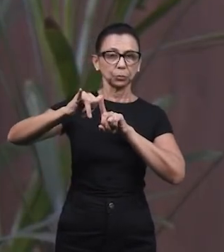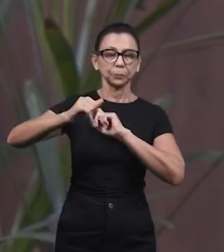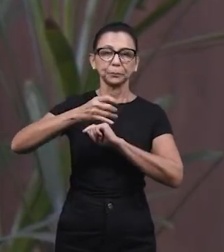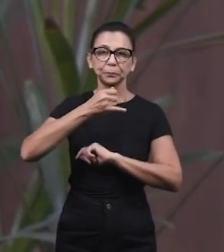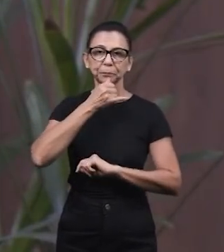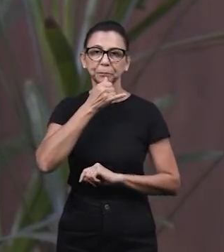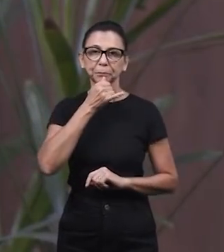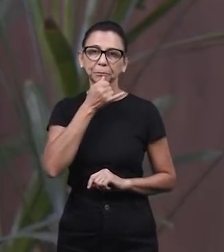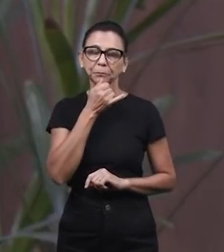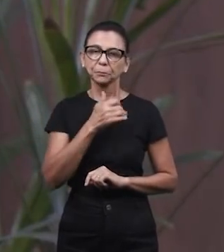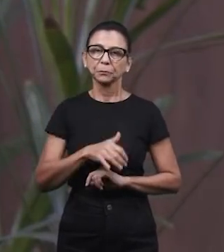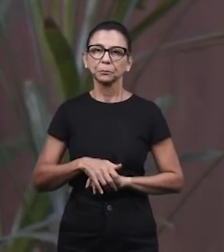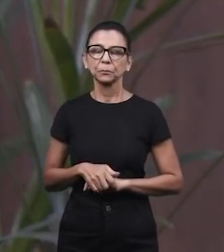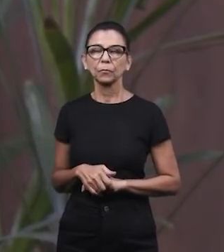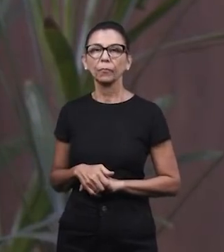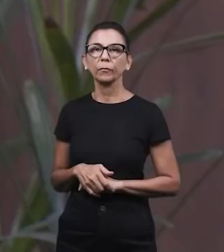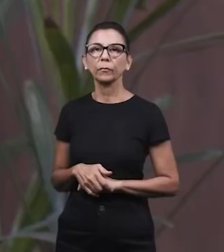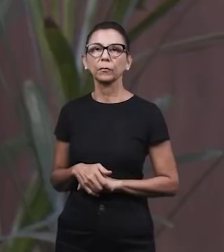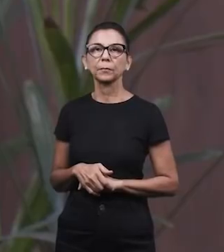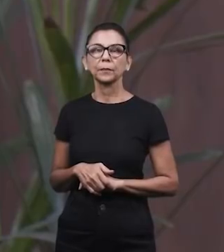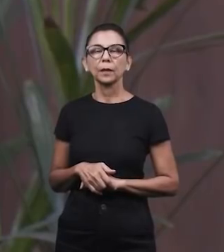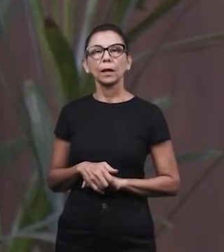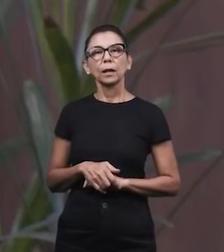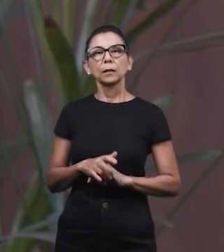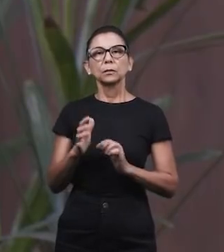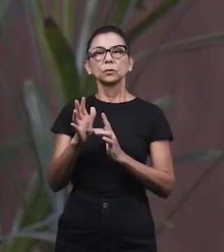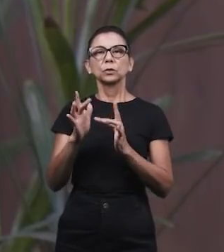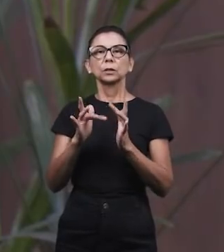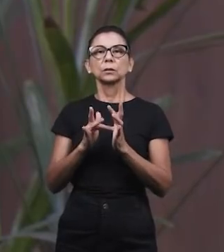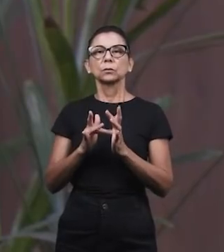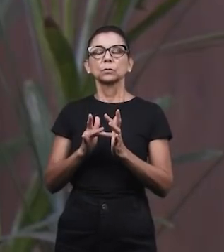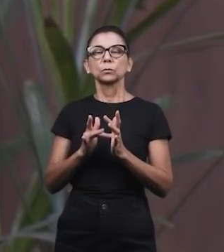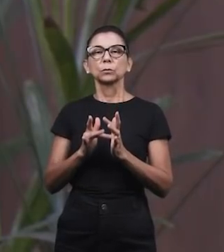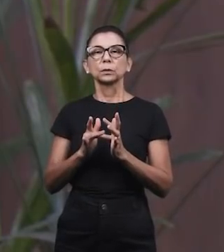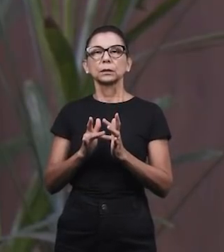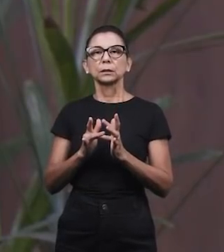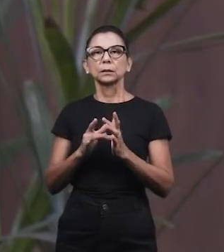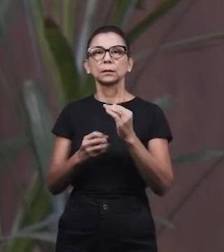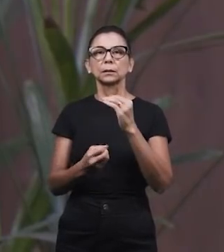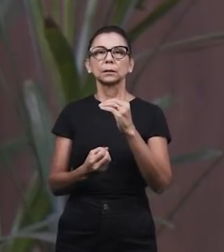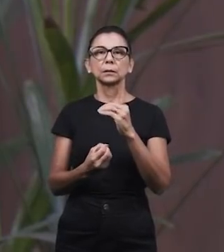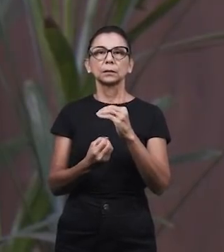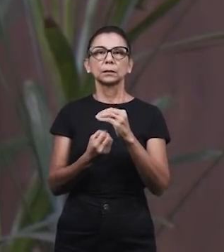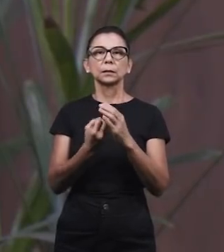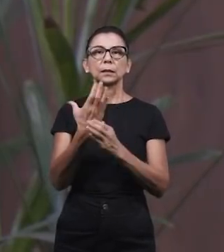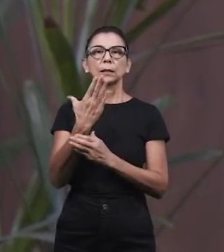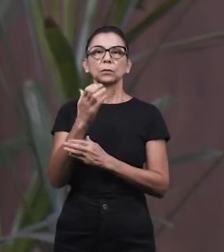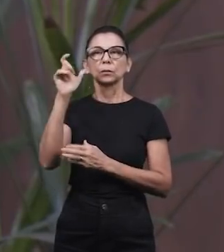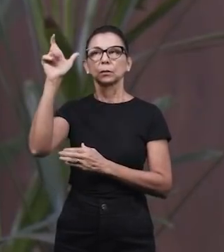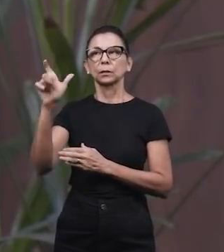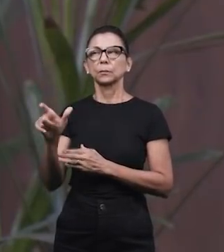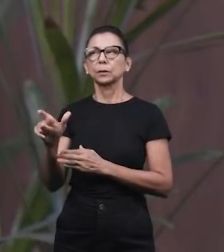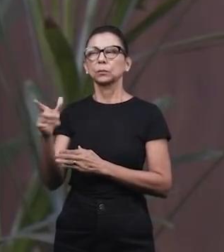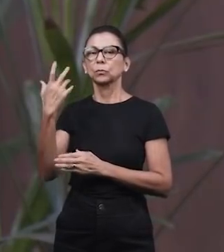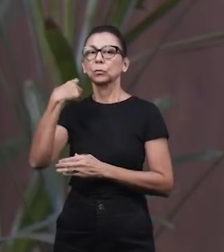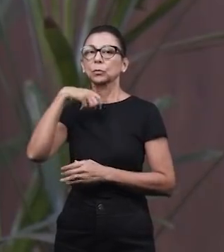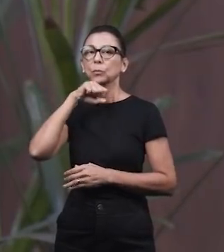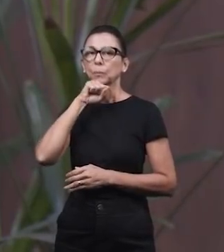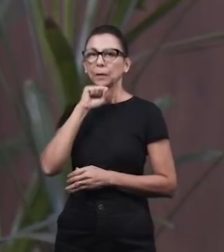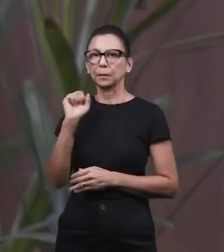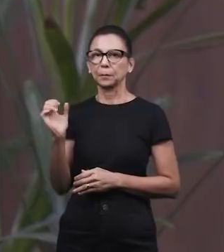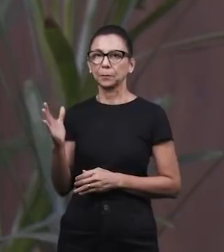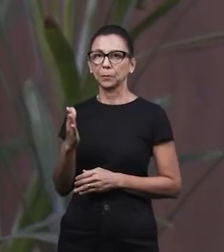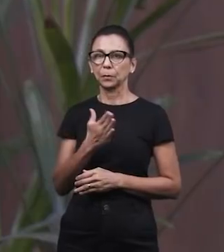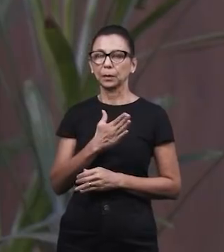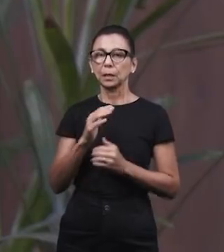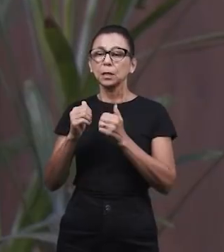profético. Por exemplo, ele como Criador, na pessoa do Pai. Então, a expressão diz assim, no